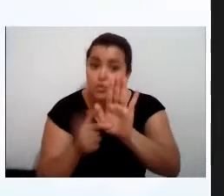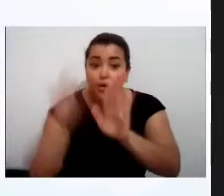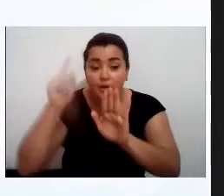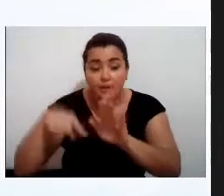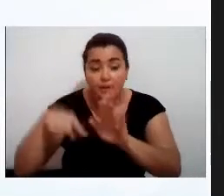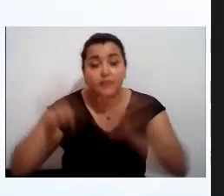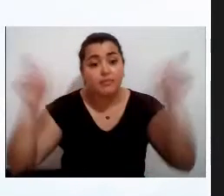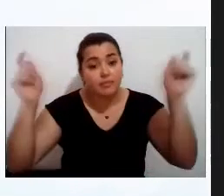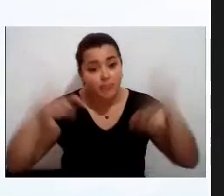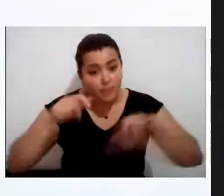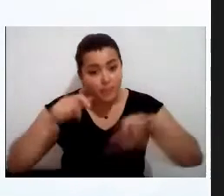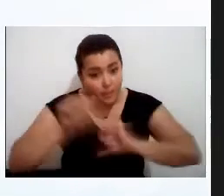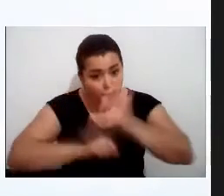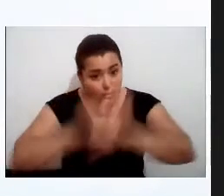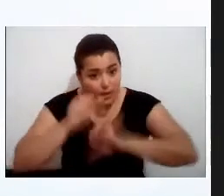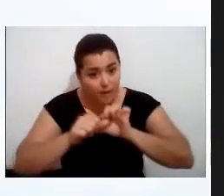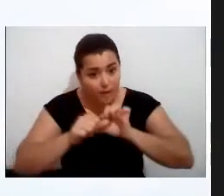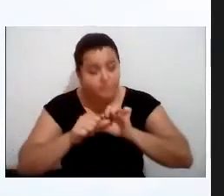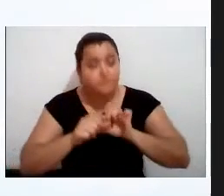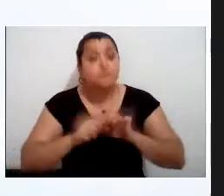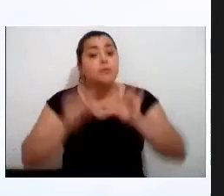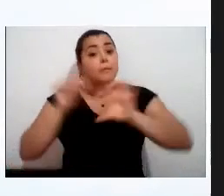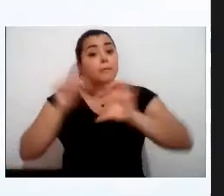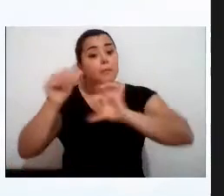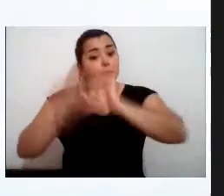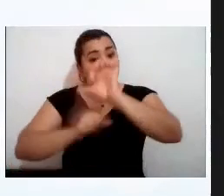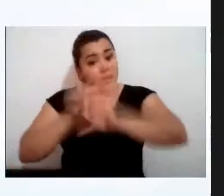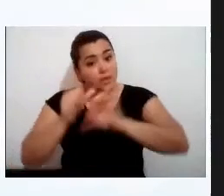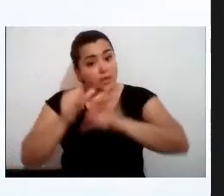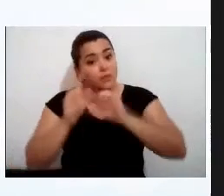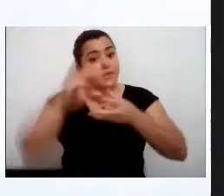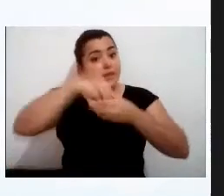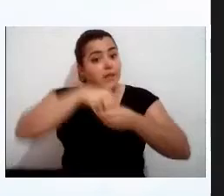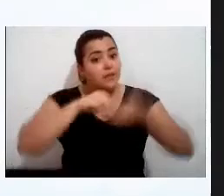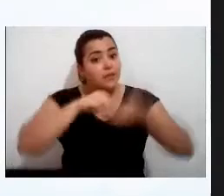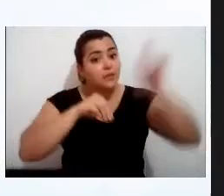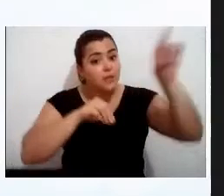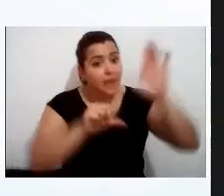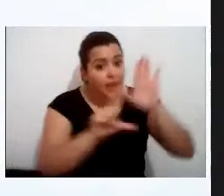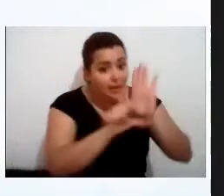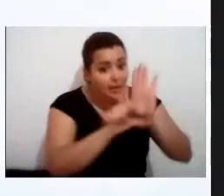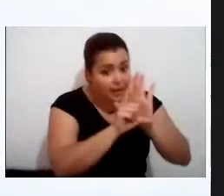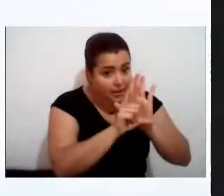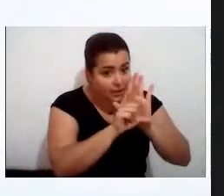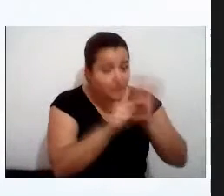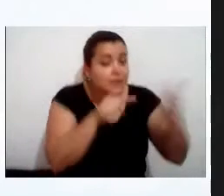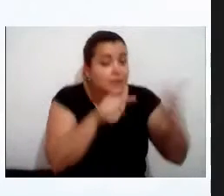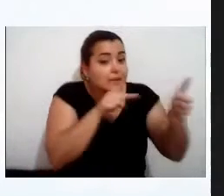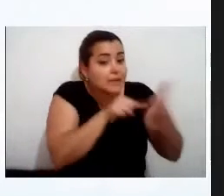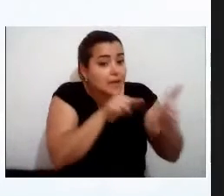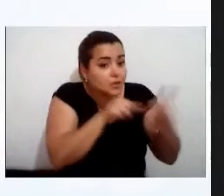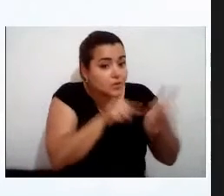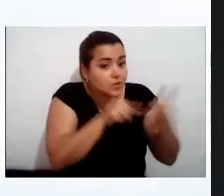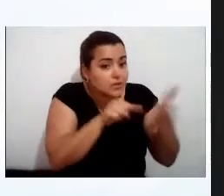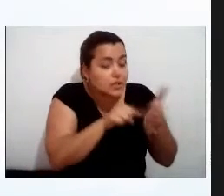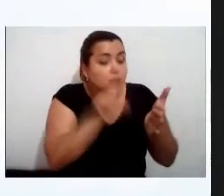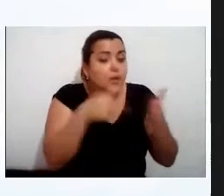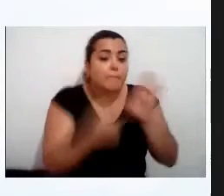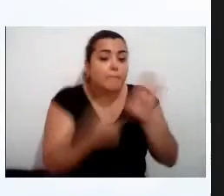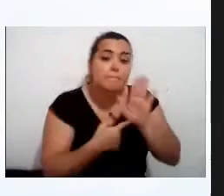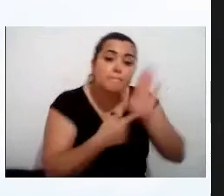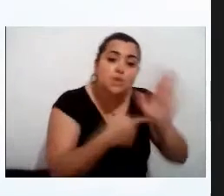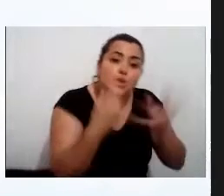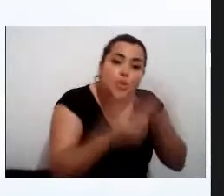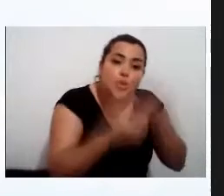e alterando isso do ponto de vista legislativo, denunciando e propondo medidas para alterar. Mas, veja, ali